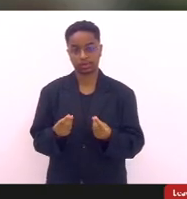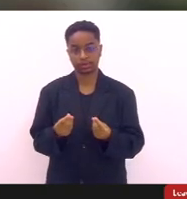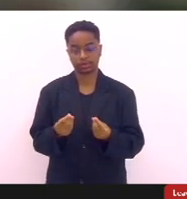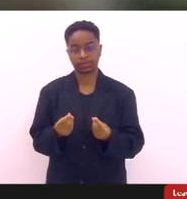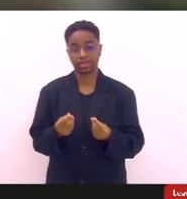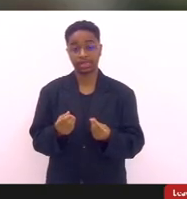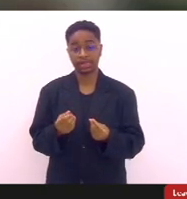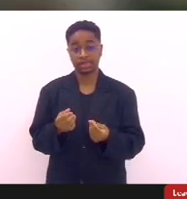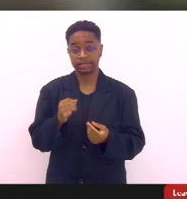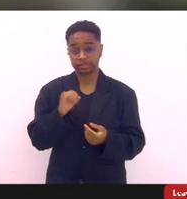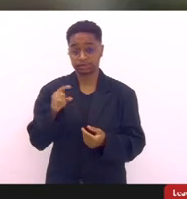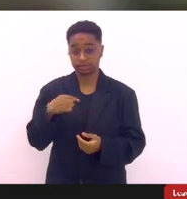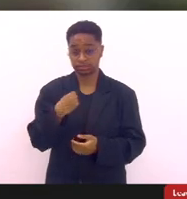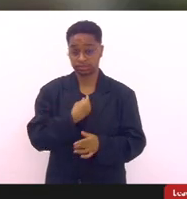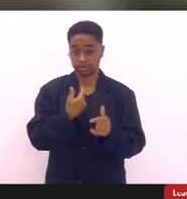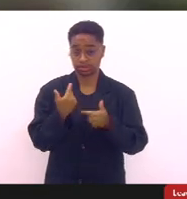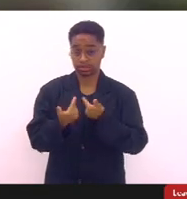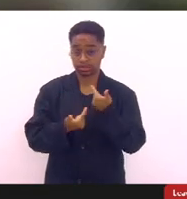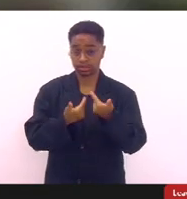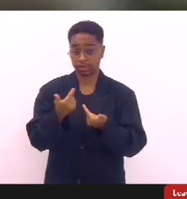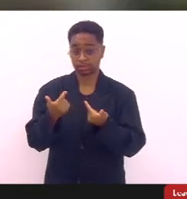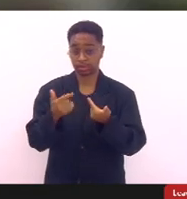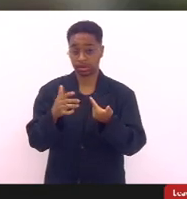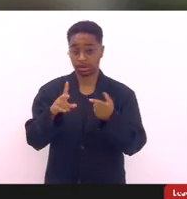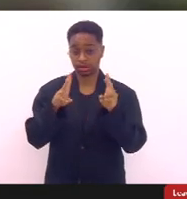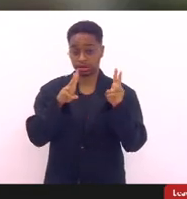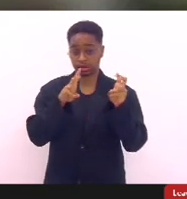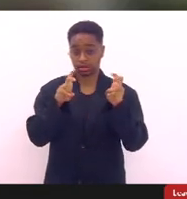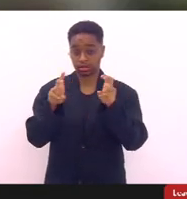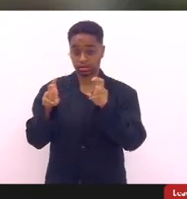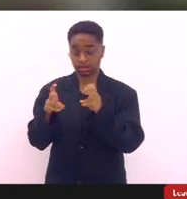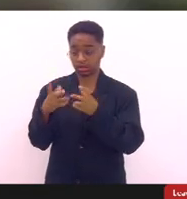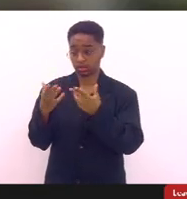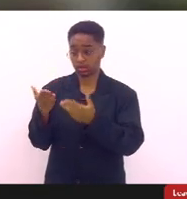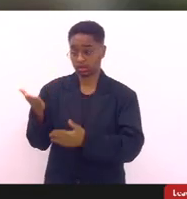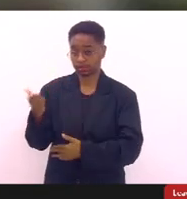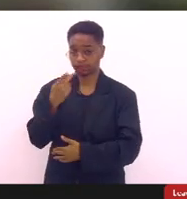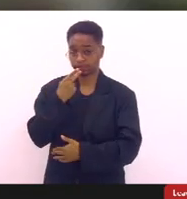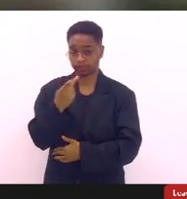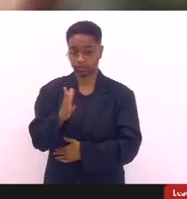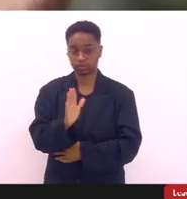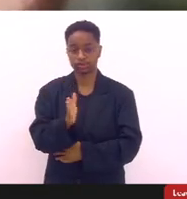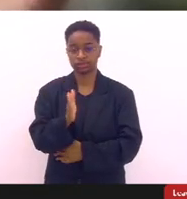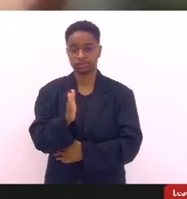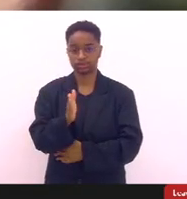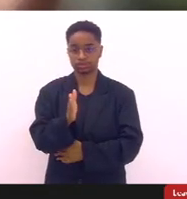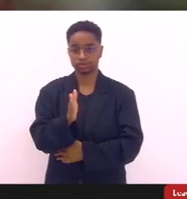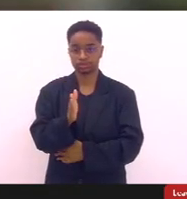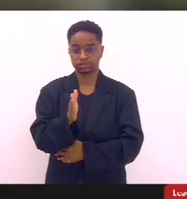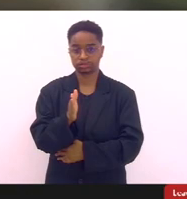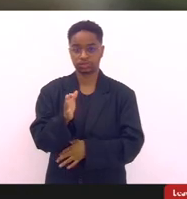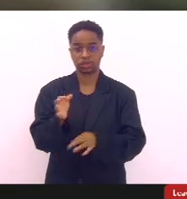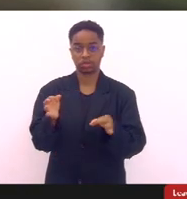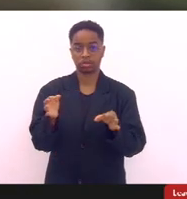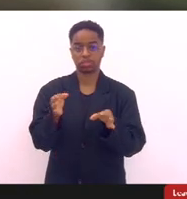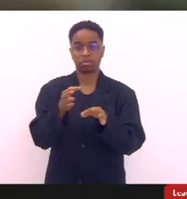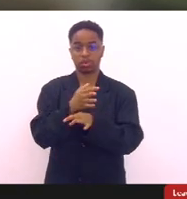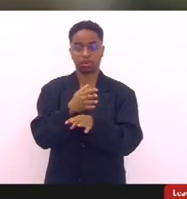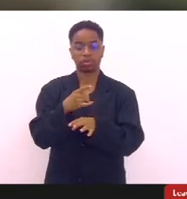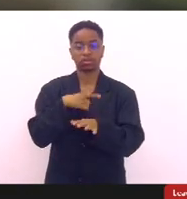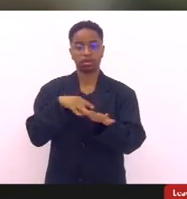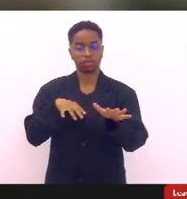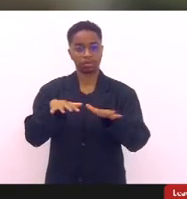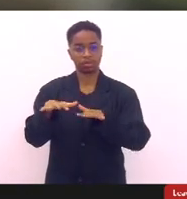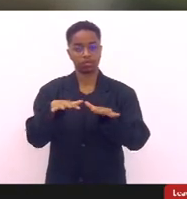se a gente trabalhar nos pontos que a doutora Alexandra já ressaltou, já teríamos um